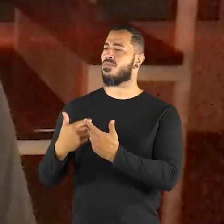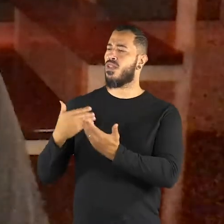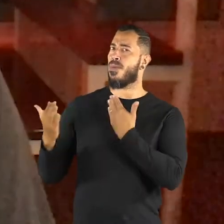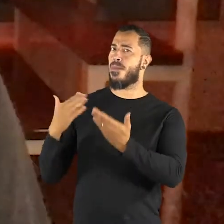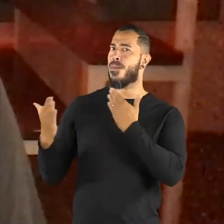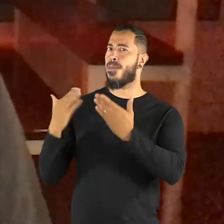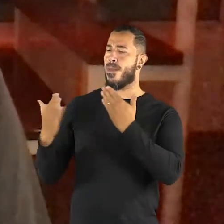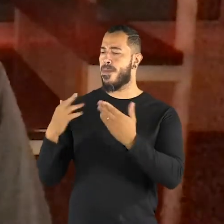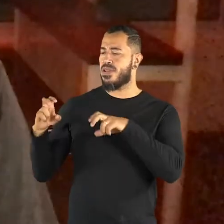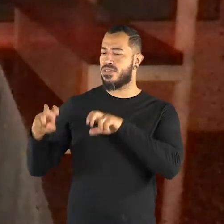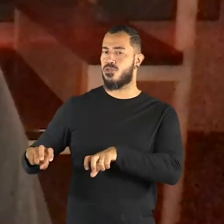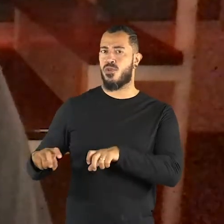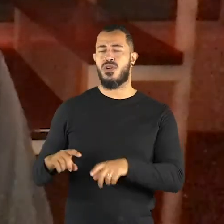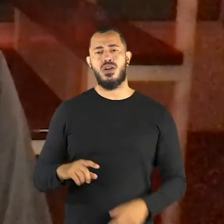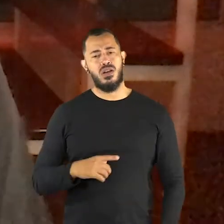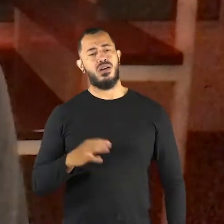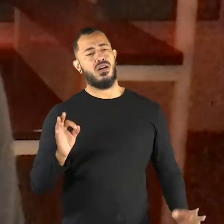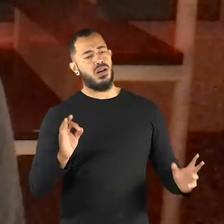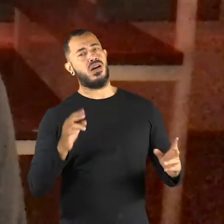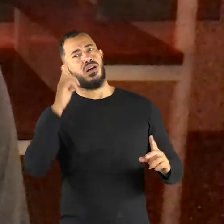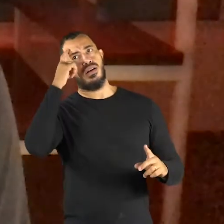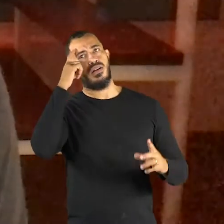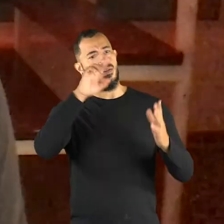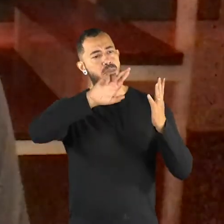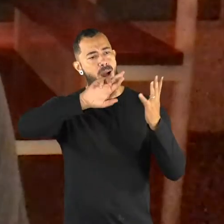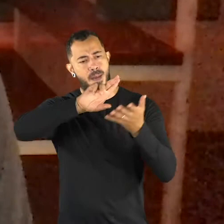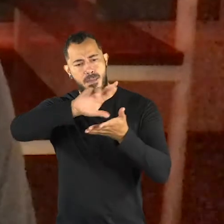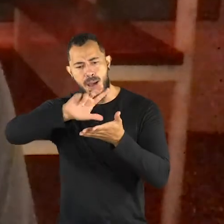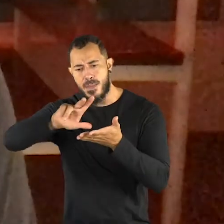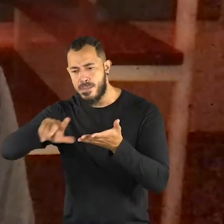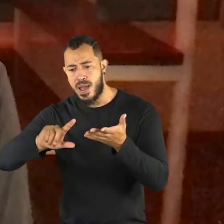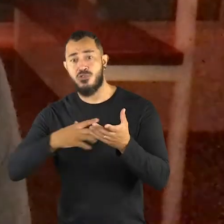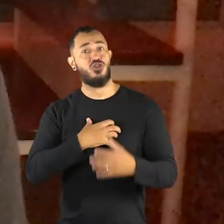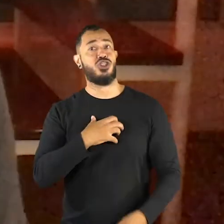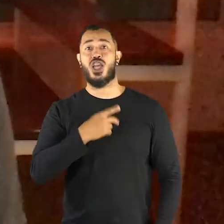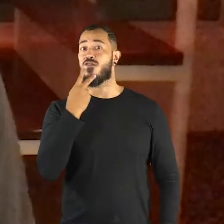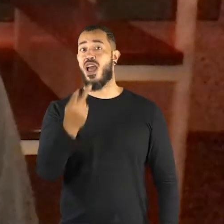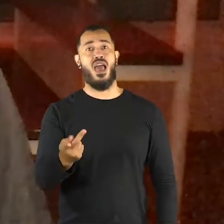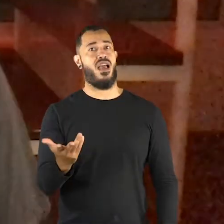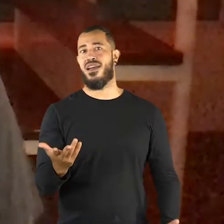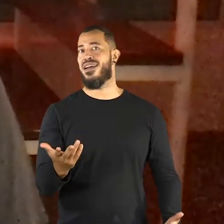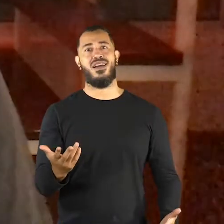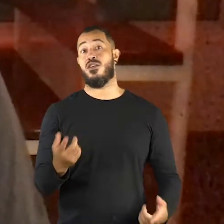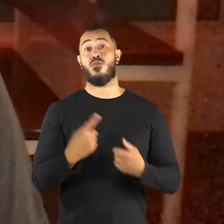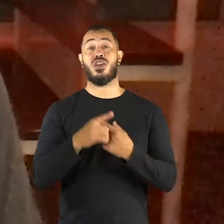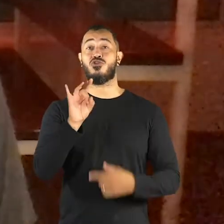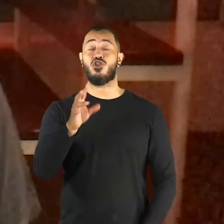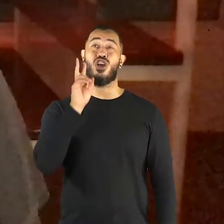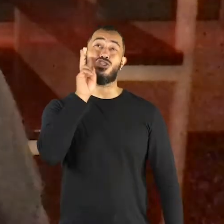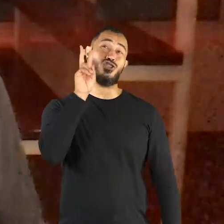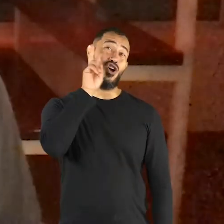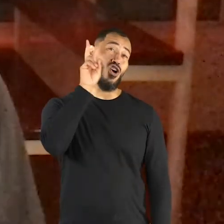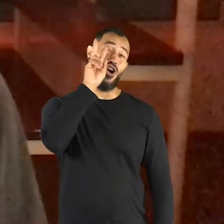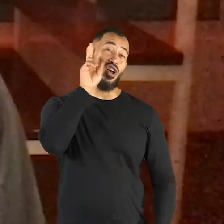existem várias formas de contar essa história e a montagem possibilita isso. Ela é muito importante que, além de contar uma história no videoclipe,